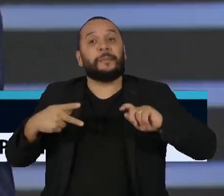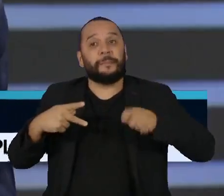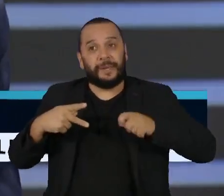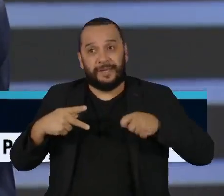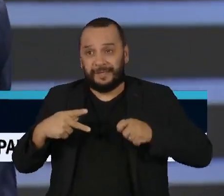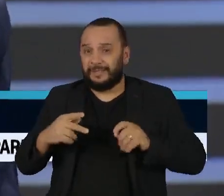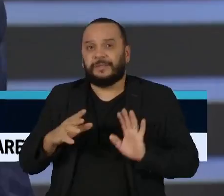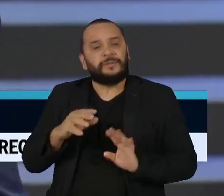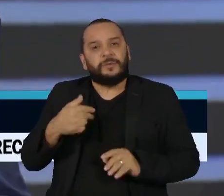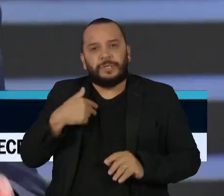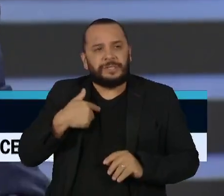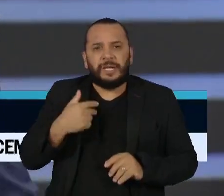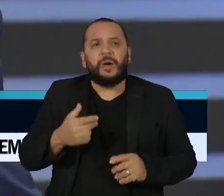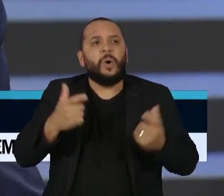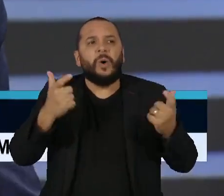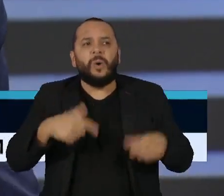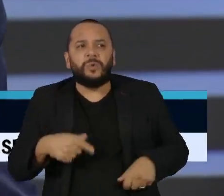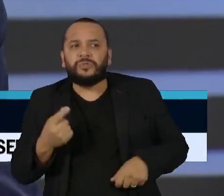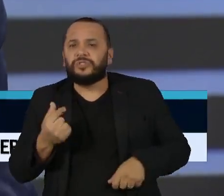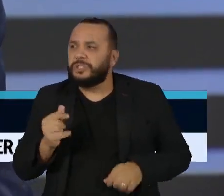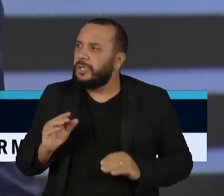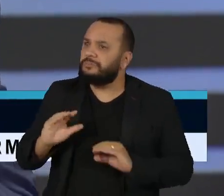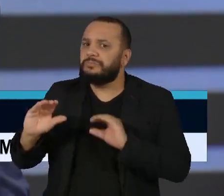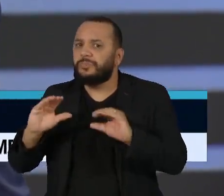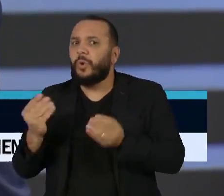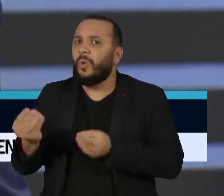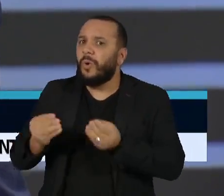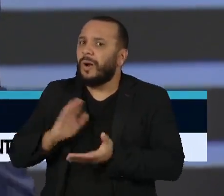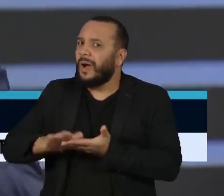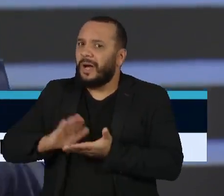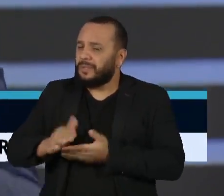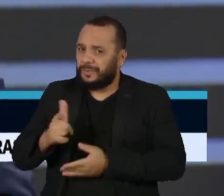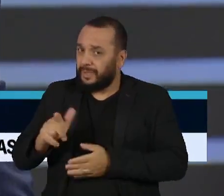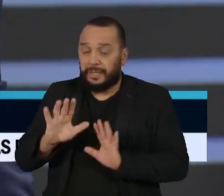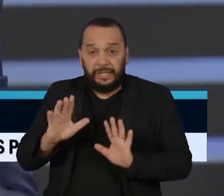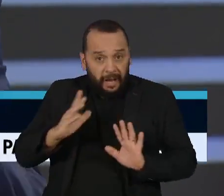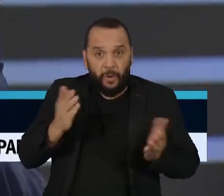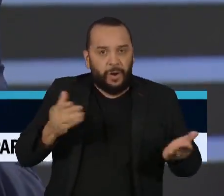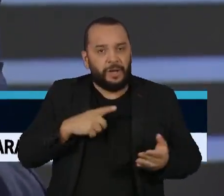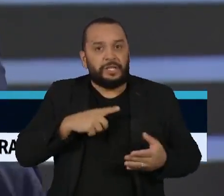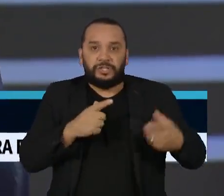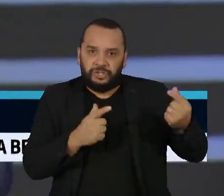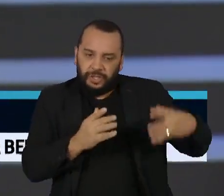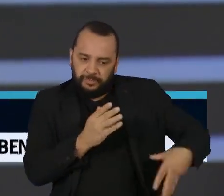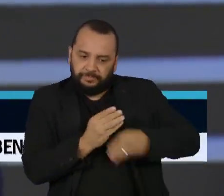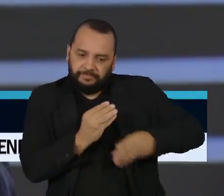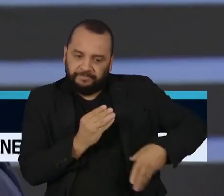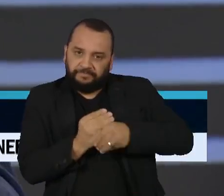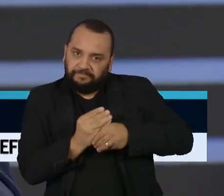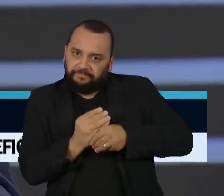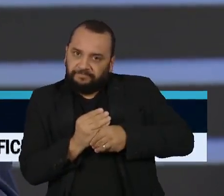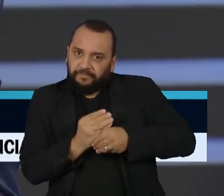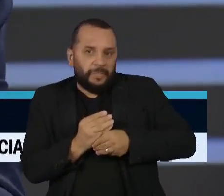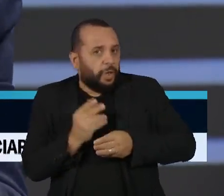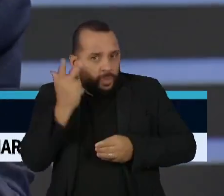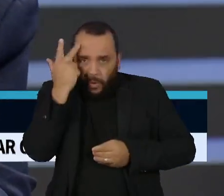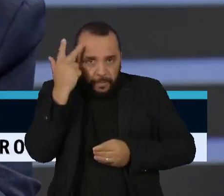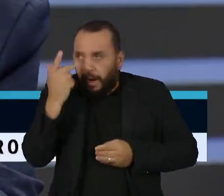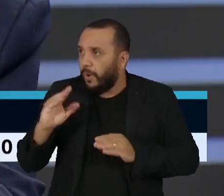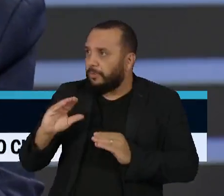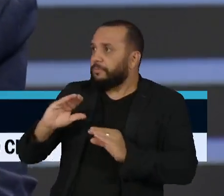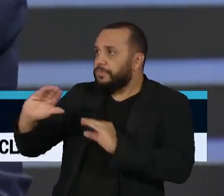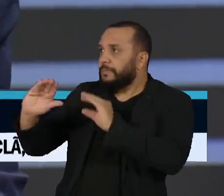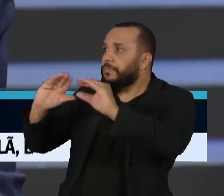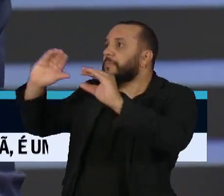você não sabia bem a origem, como é que aquilo era gasto e tal. Liberação de emendas, dessa forma republicana, não há nenhum problema. Por